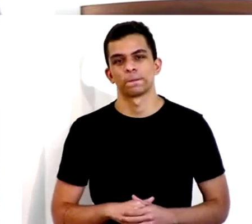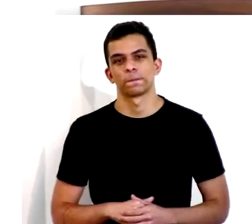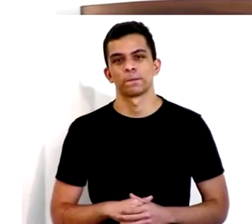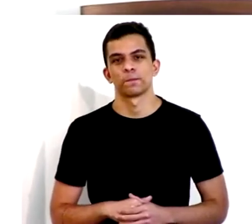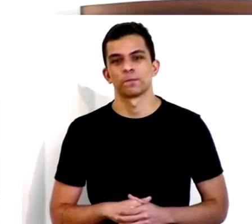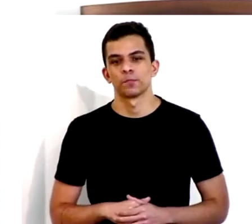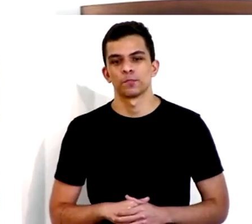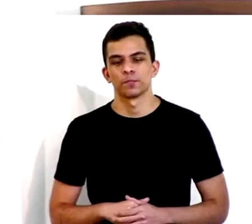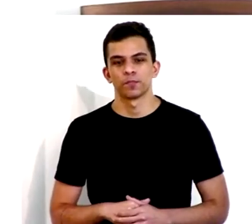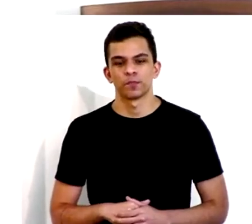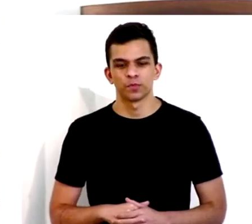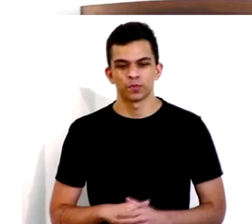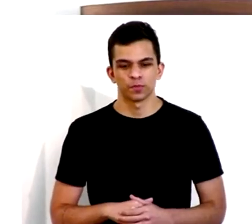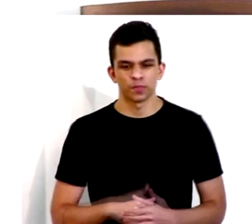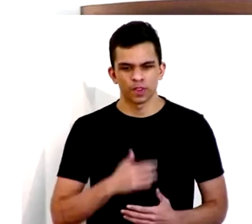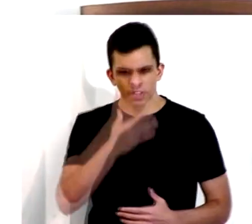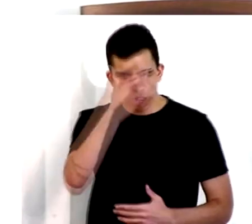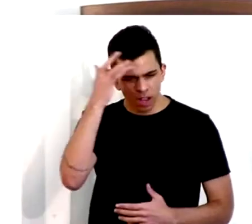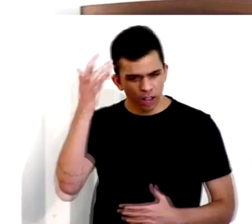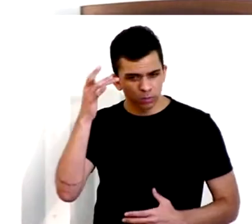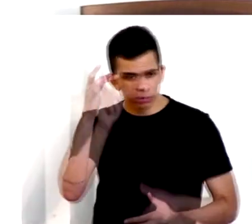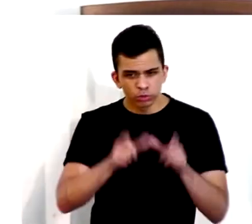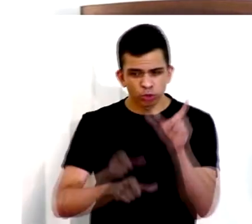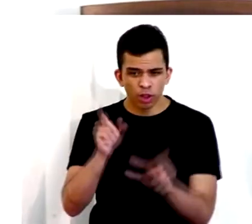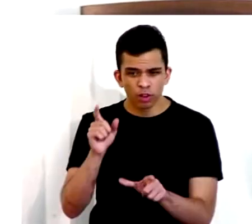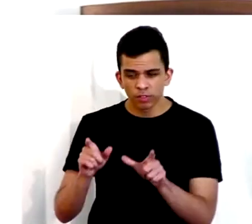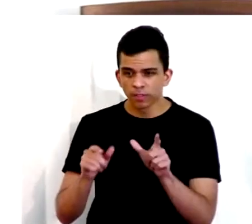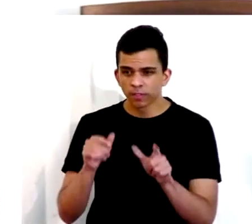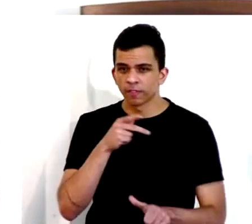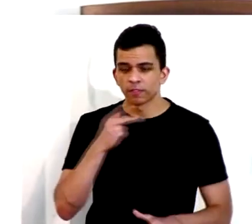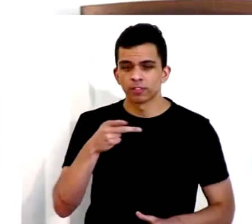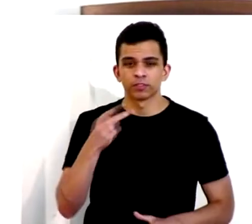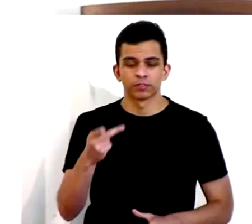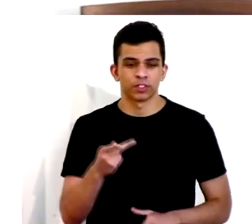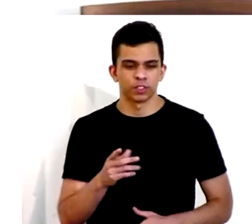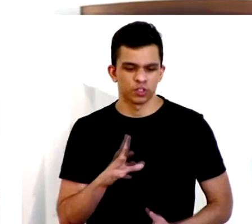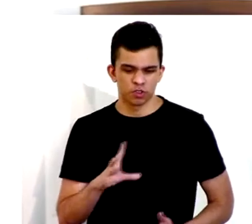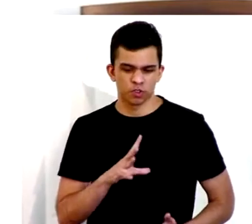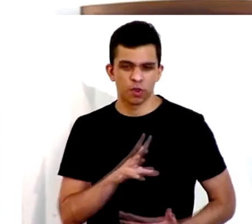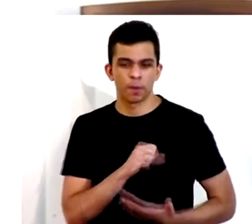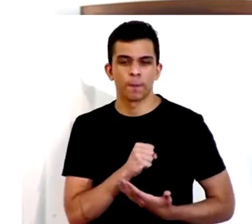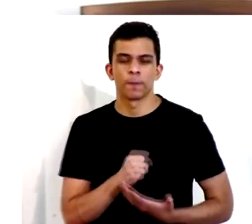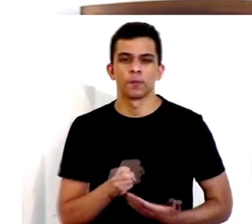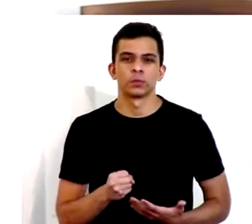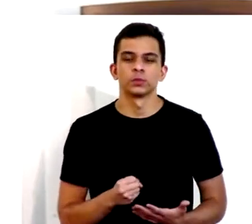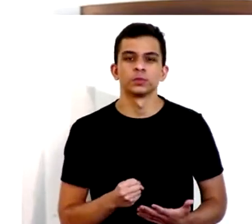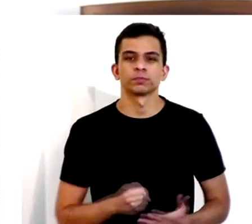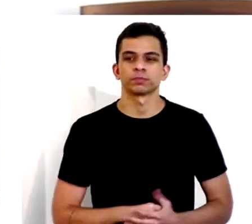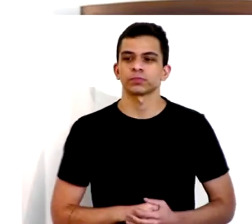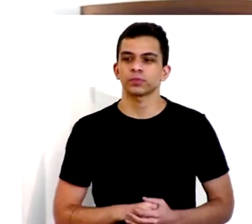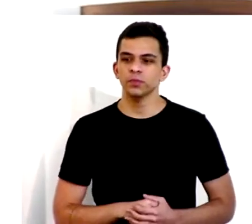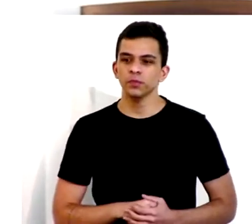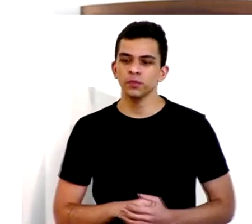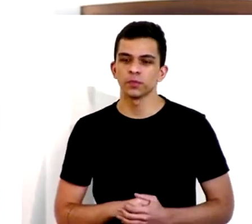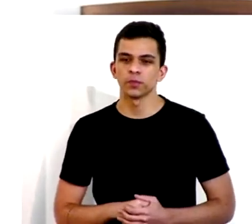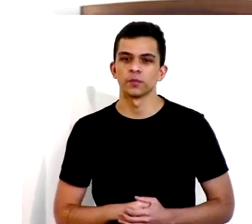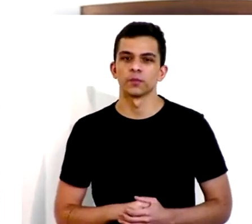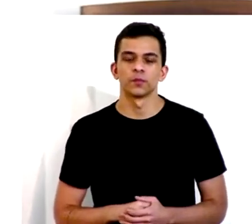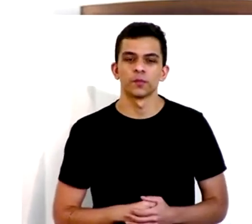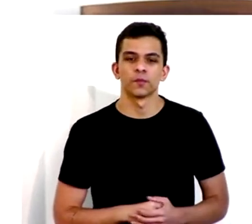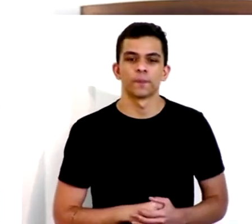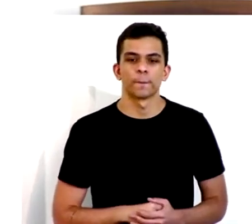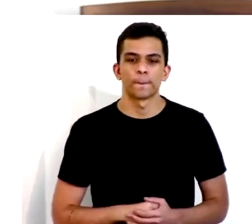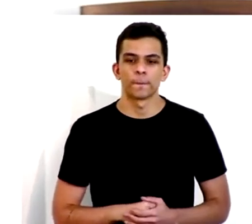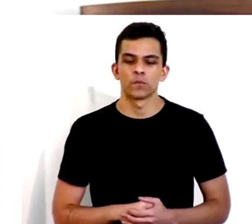O mundo está dizendo que esse amor é um amor que vale tudo, vale qualquer coisa, em nome do amor,